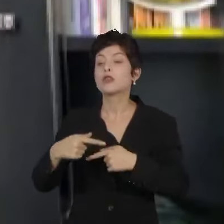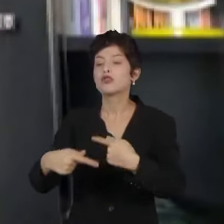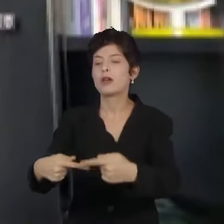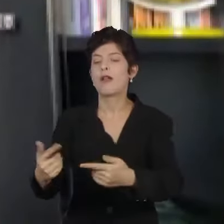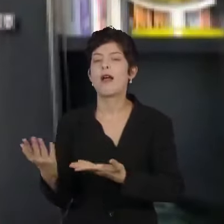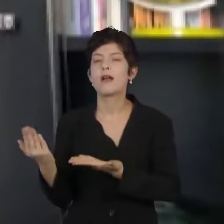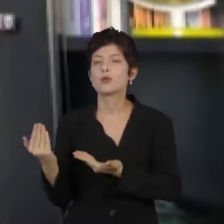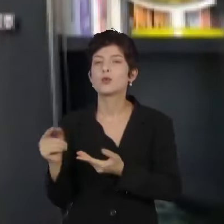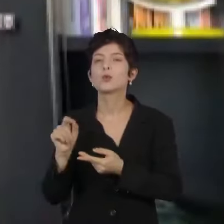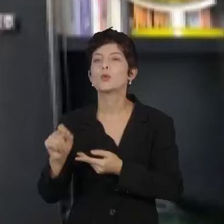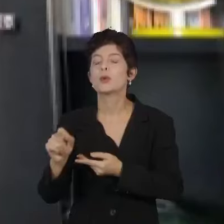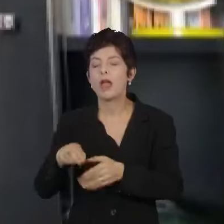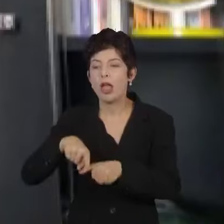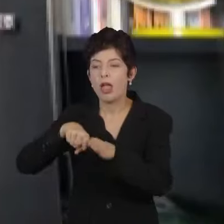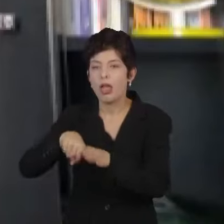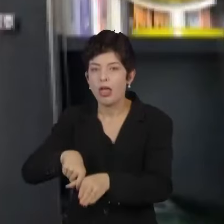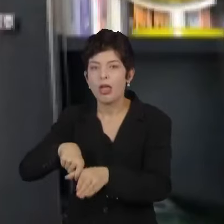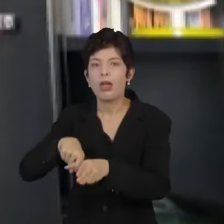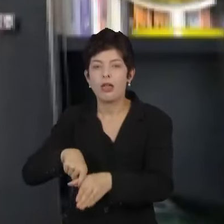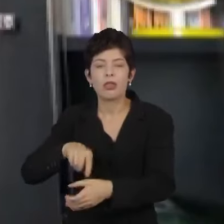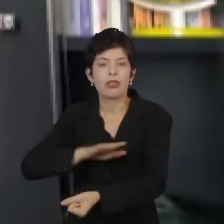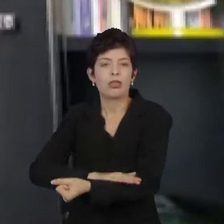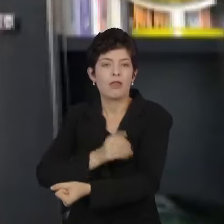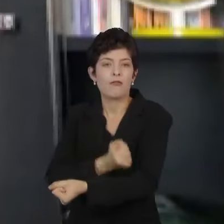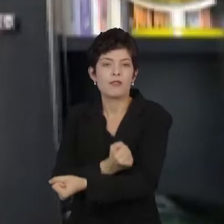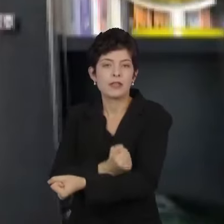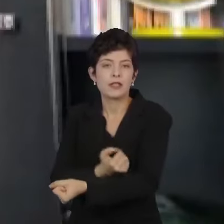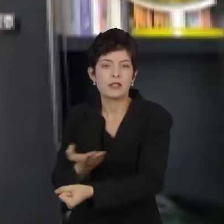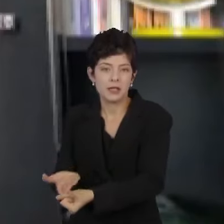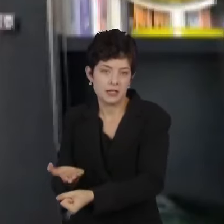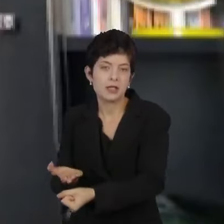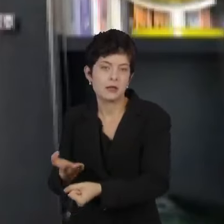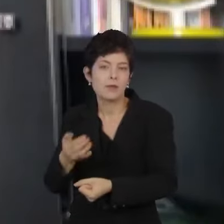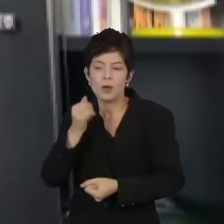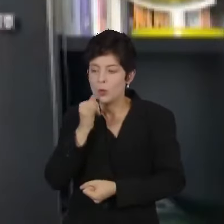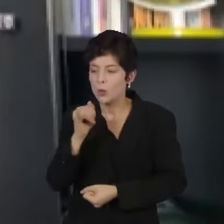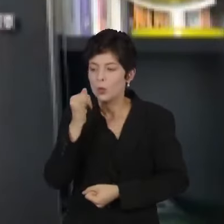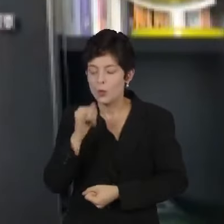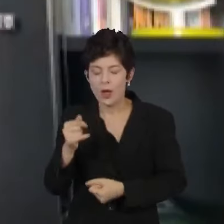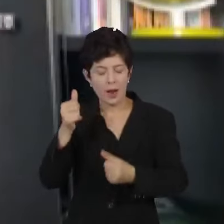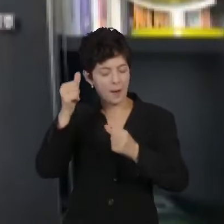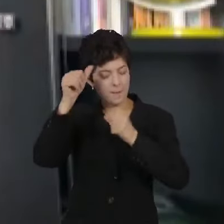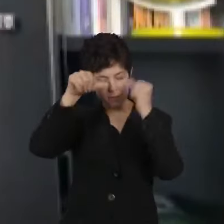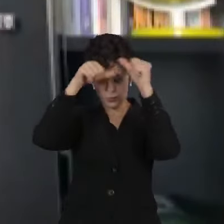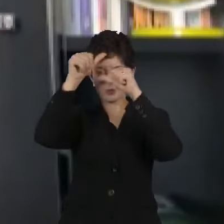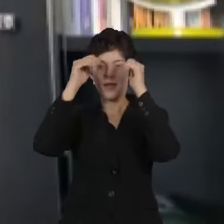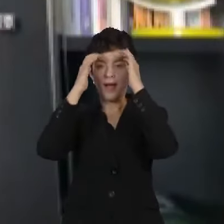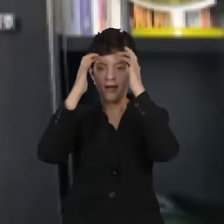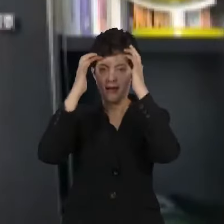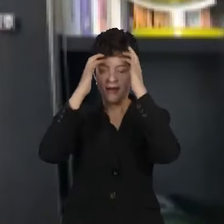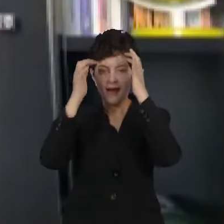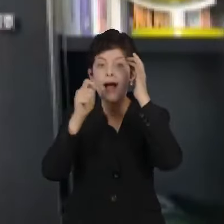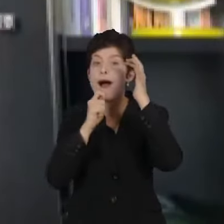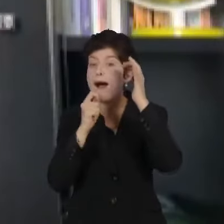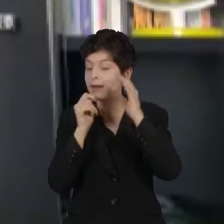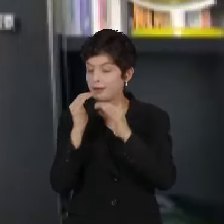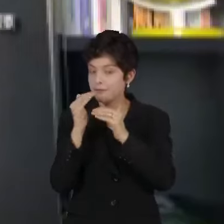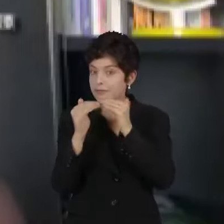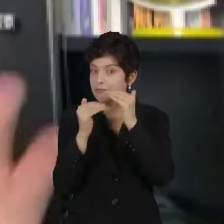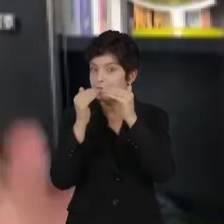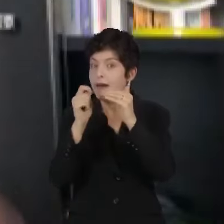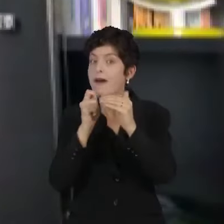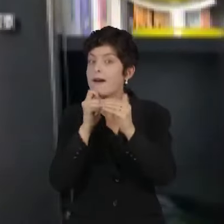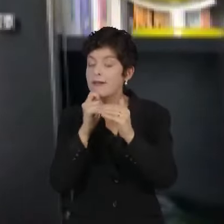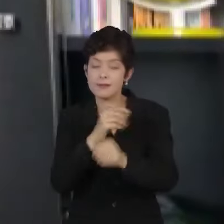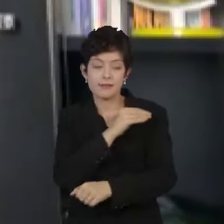adolescentes muito dependentes da nicotina e a nicotina é um psicotrópico ela altera um cérebro que ainda tá em crescimento assim como o